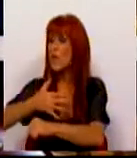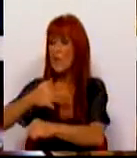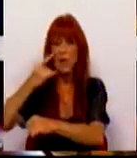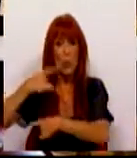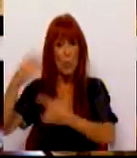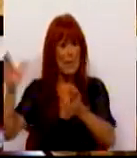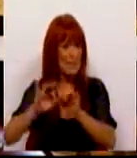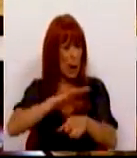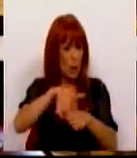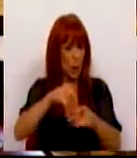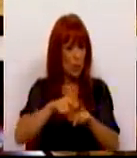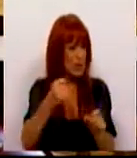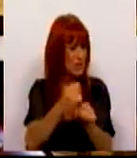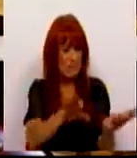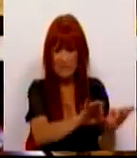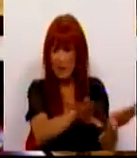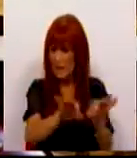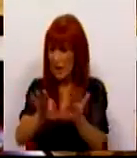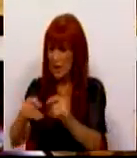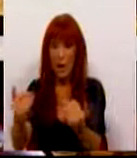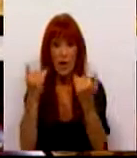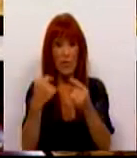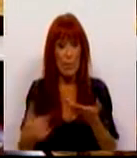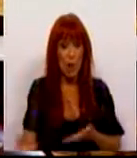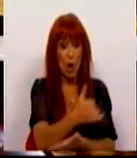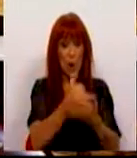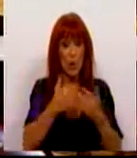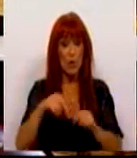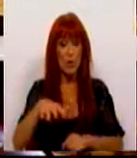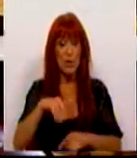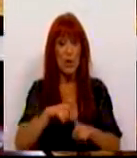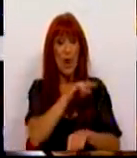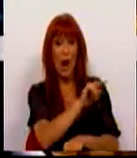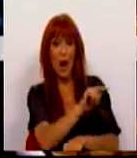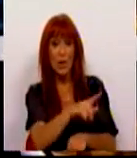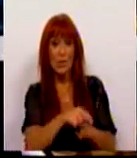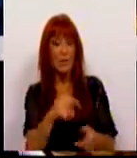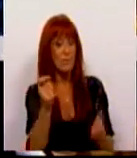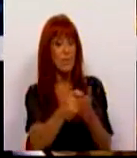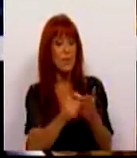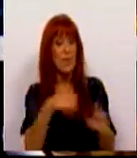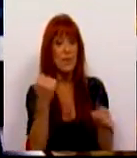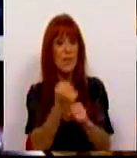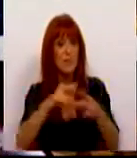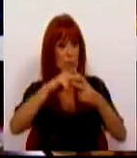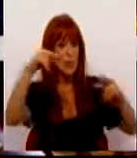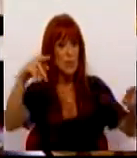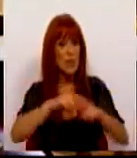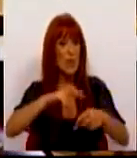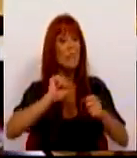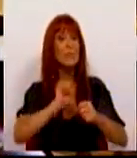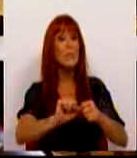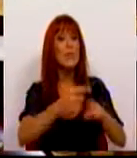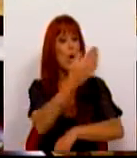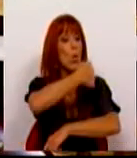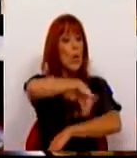públicas com o mesmo conteúdo funcional. Segundo a informação recolhida, a situação em causa está confinada aos serviços municipalizados das câmaras